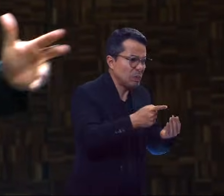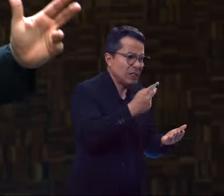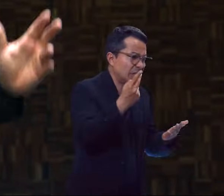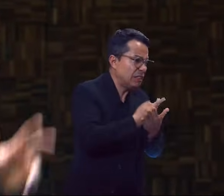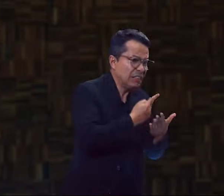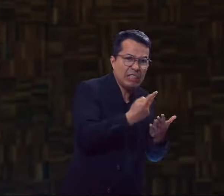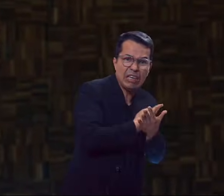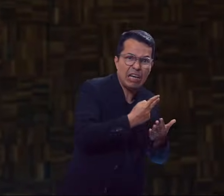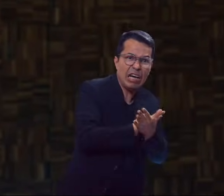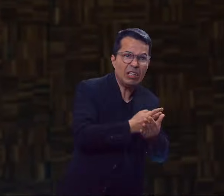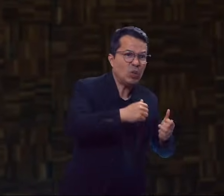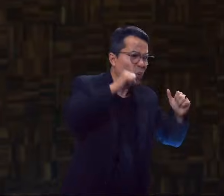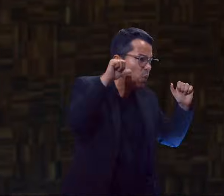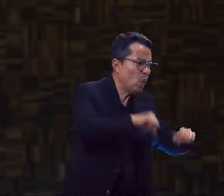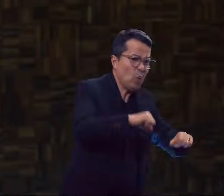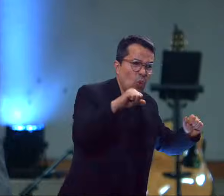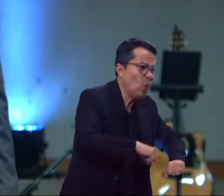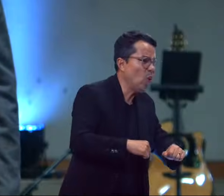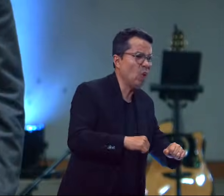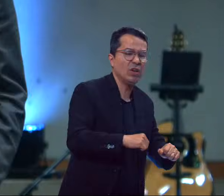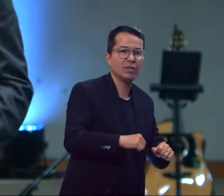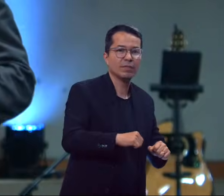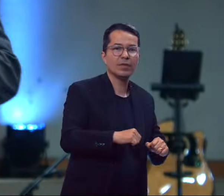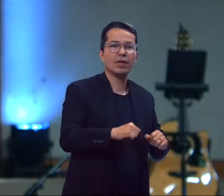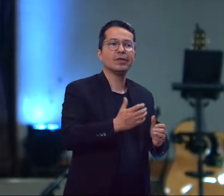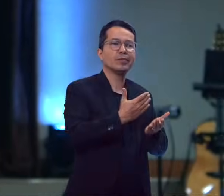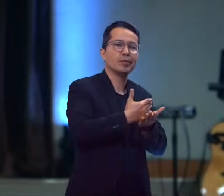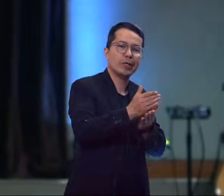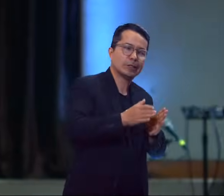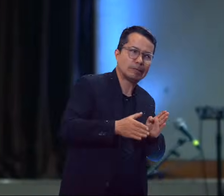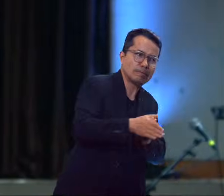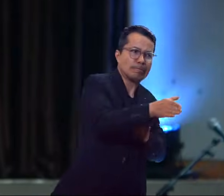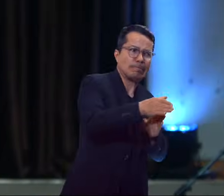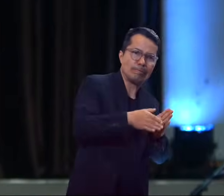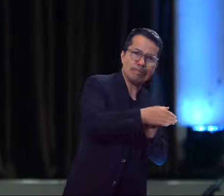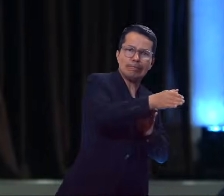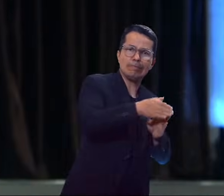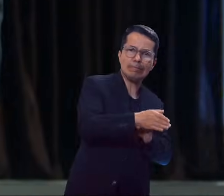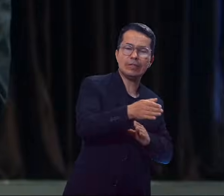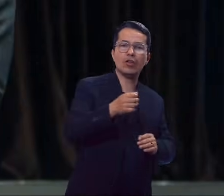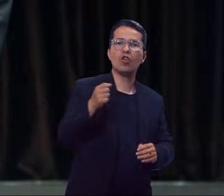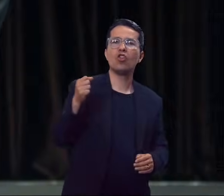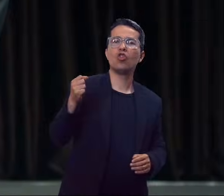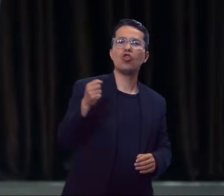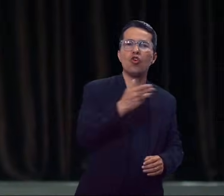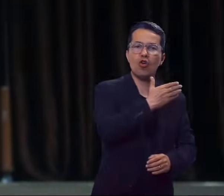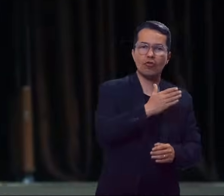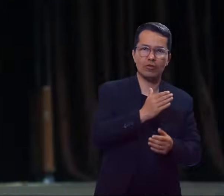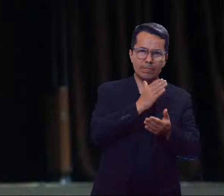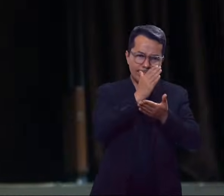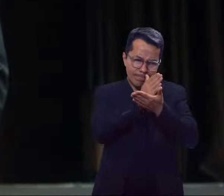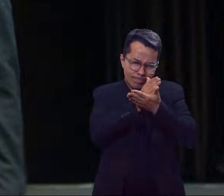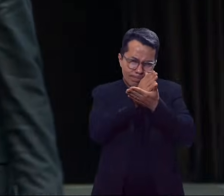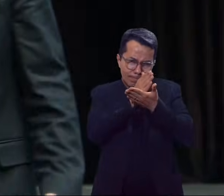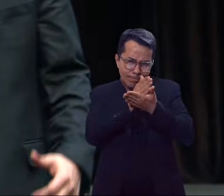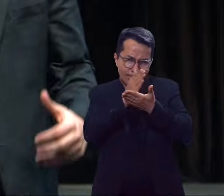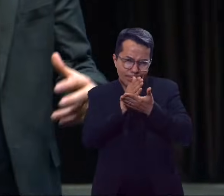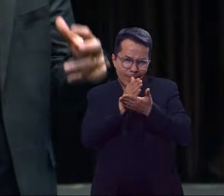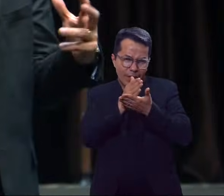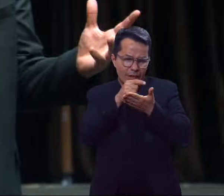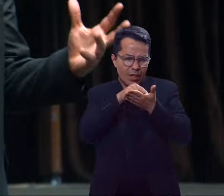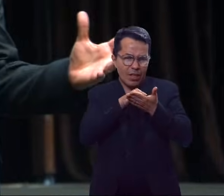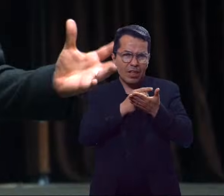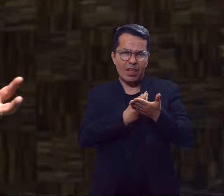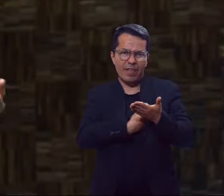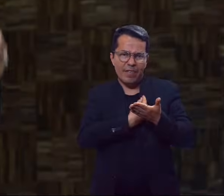para o povo. E depois de trilharem esses caminhos de consagração novos, quando